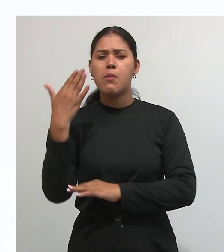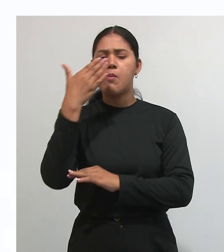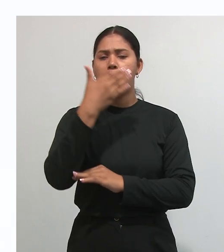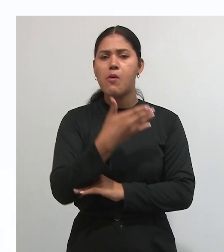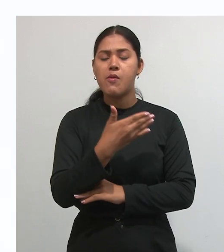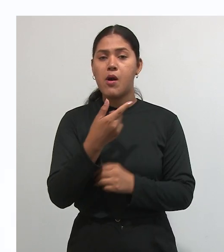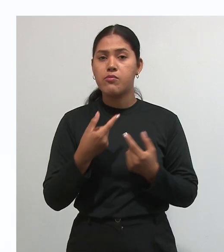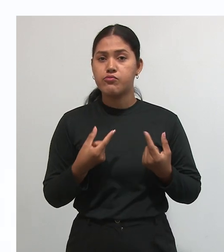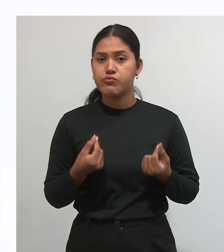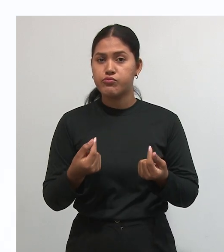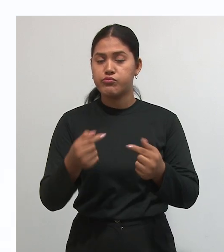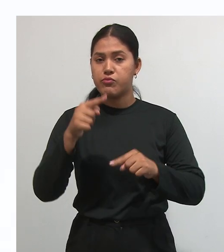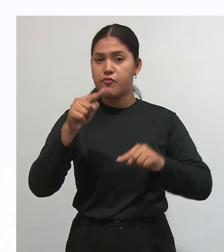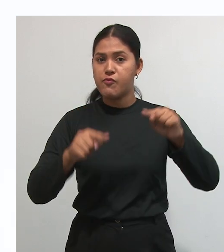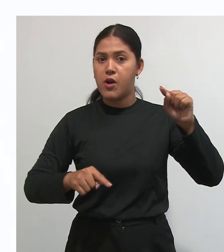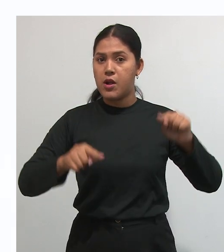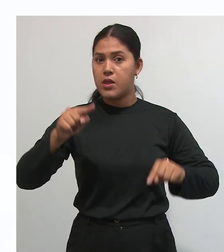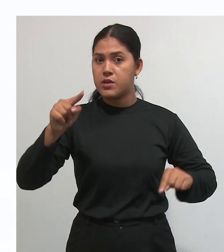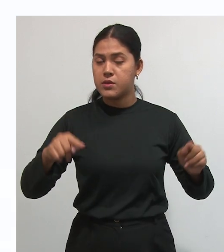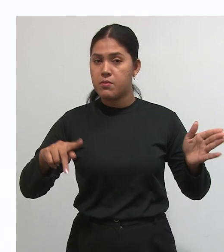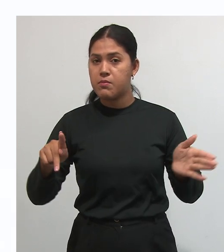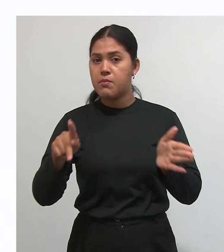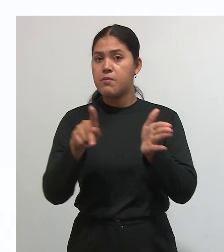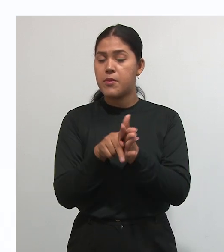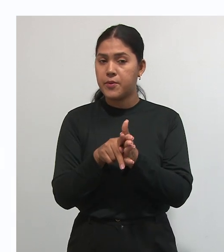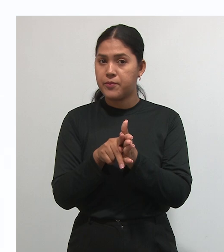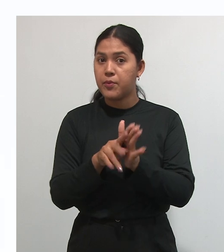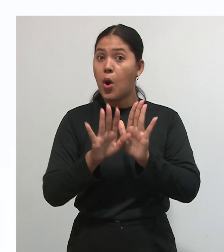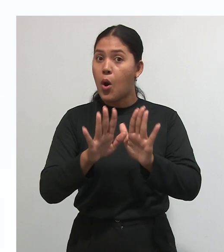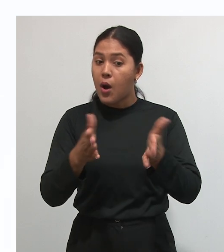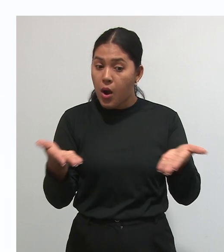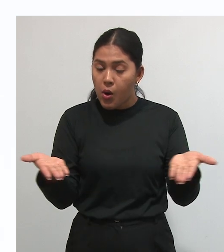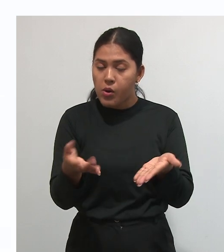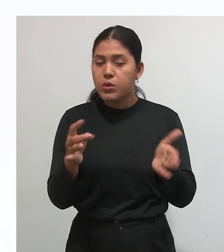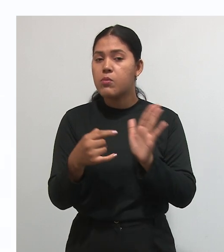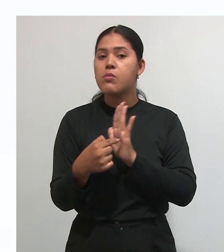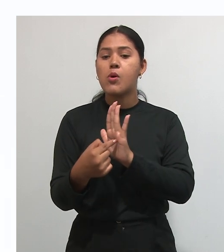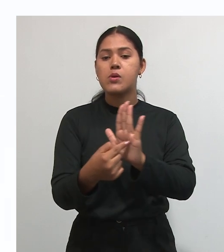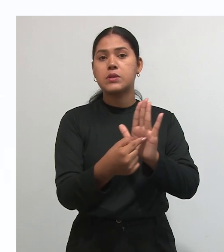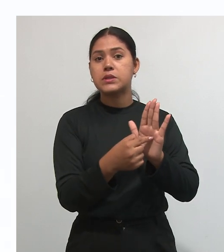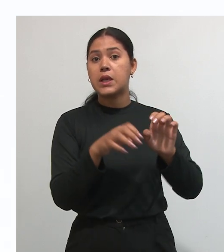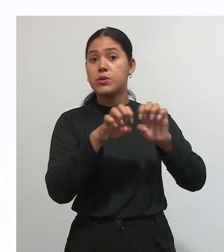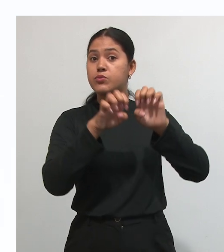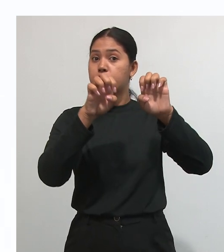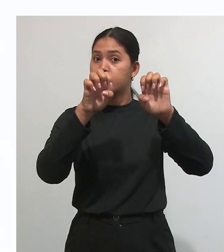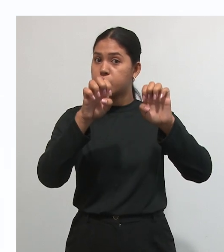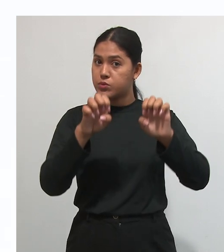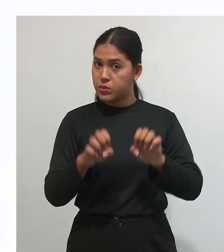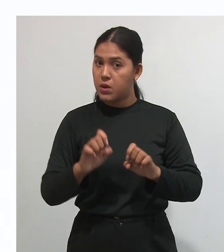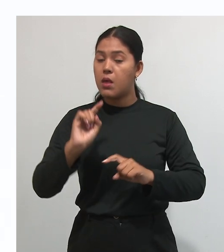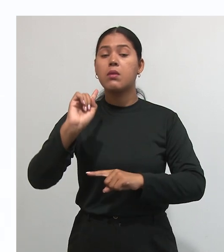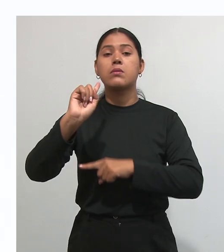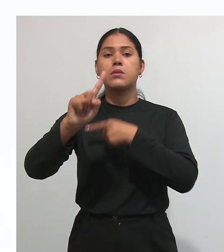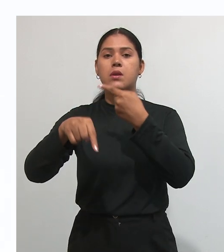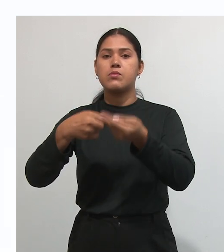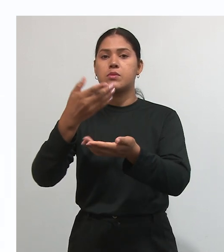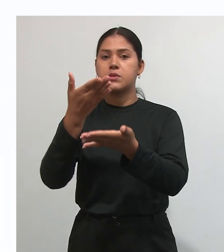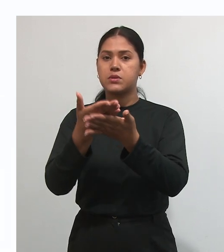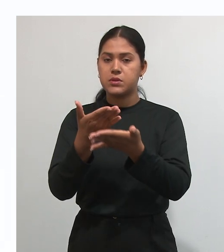é só mostrando realmente as estruturas, tá? Uma próxima